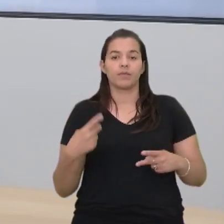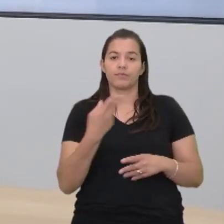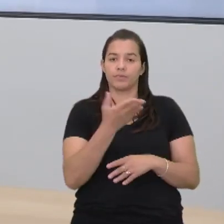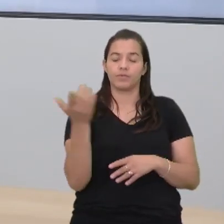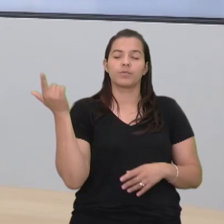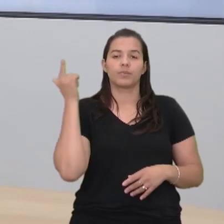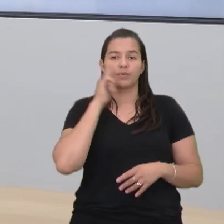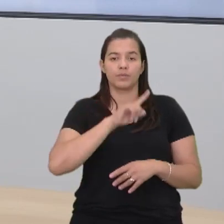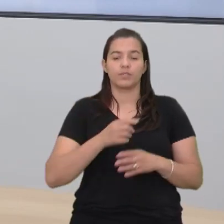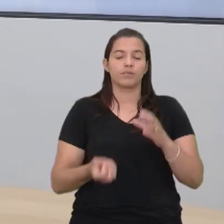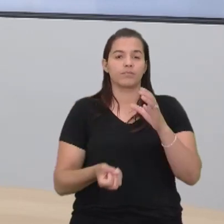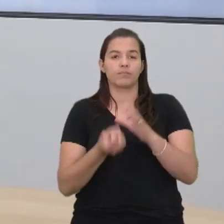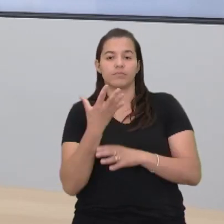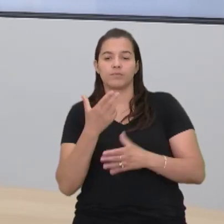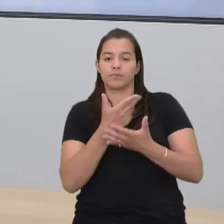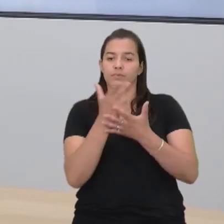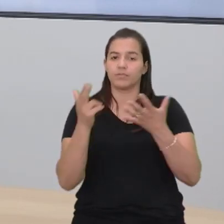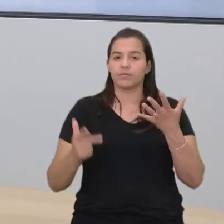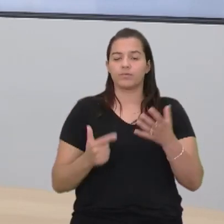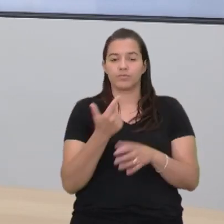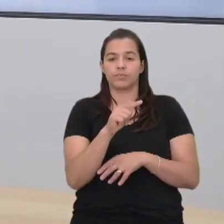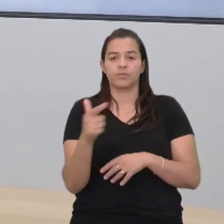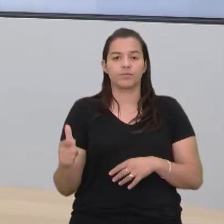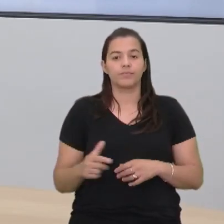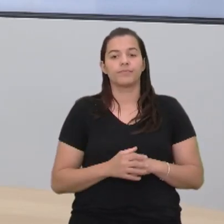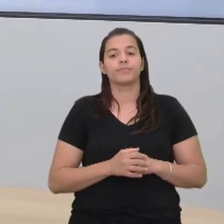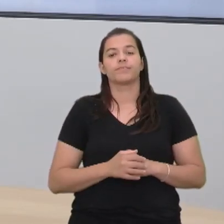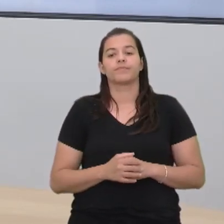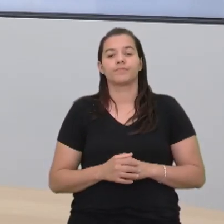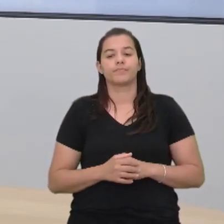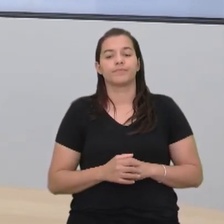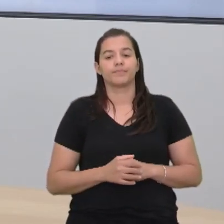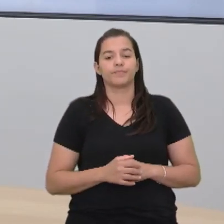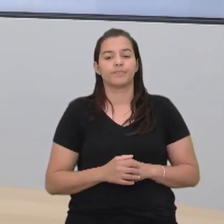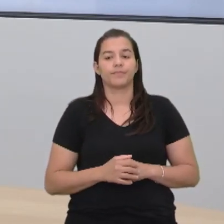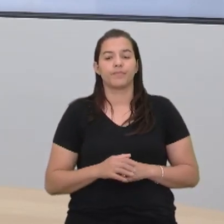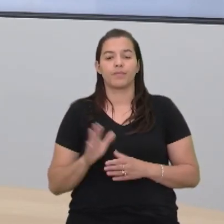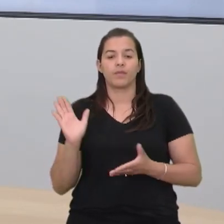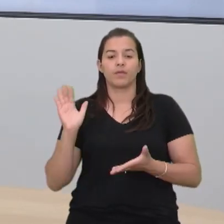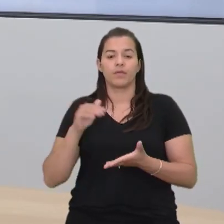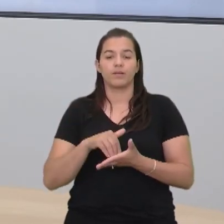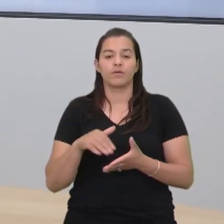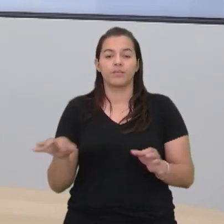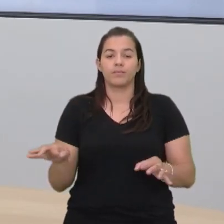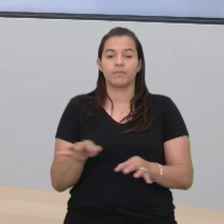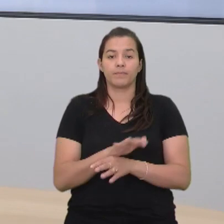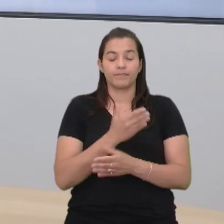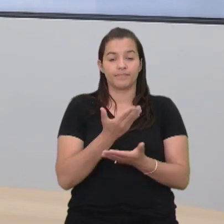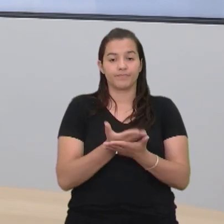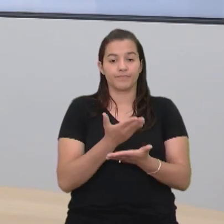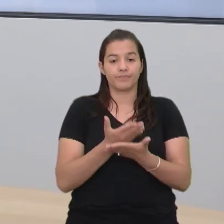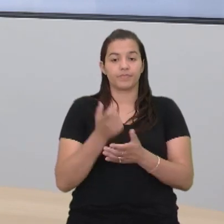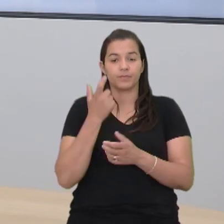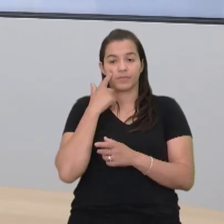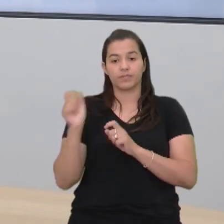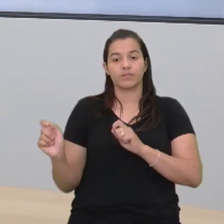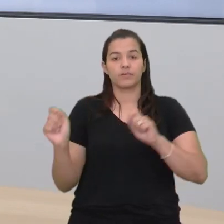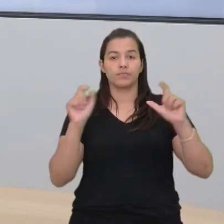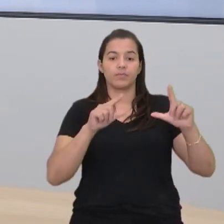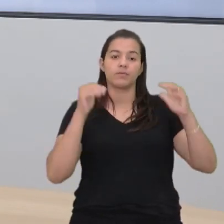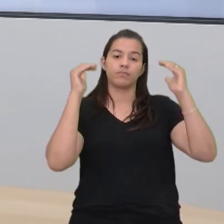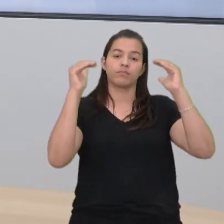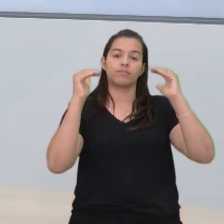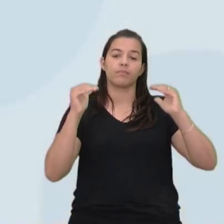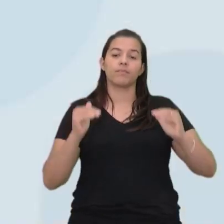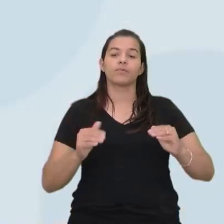tá bom? Tem como criar coisas que não existam. Legal. E aí, por último, para acabar a aula, eu tinha deixado essa programação aqui só para a gente